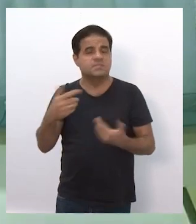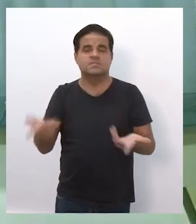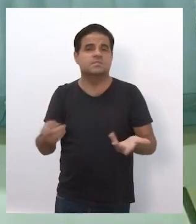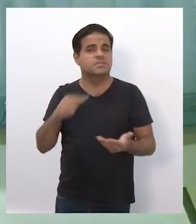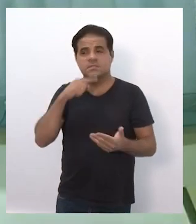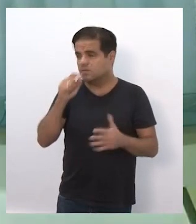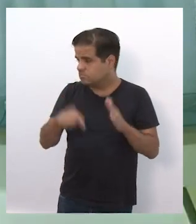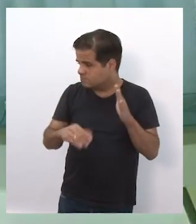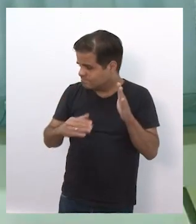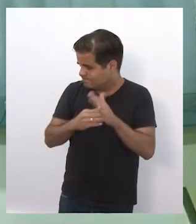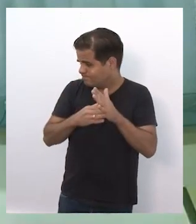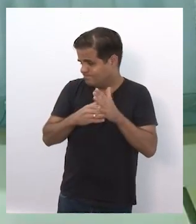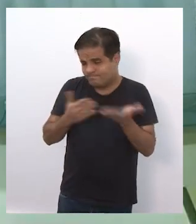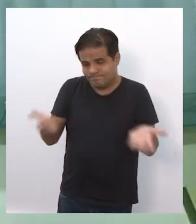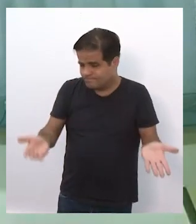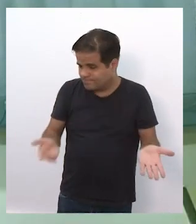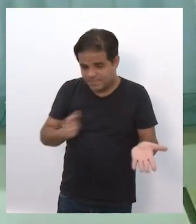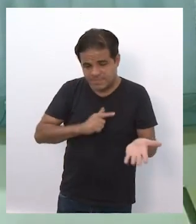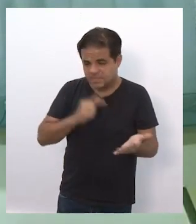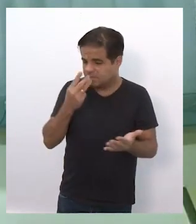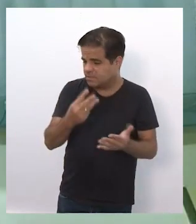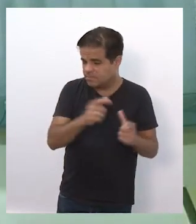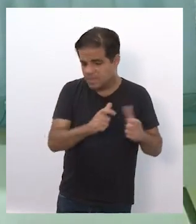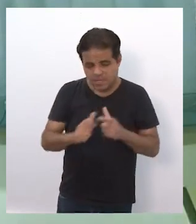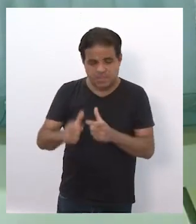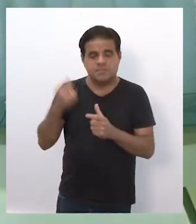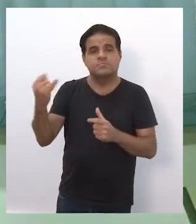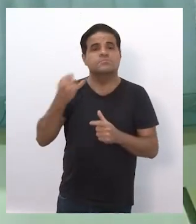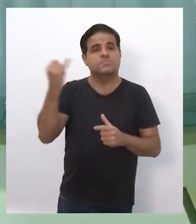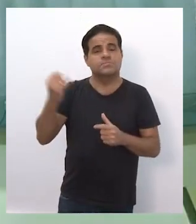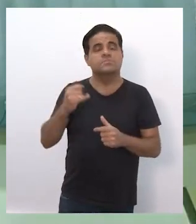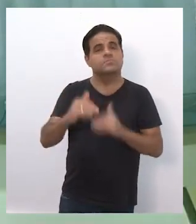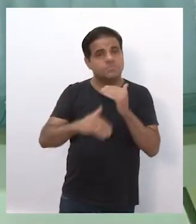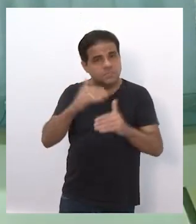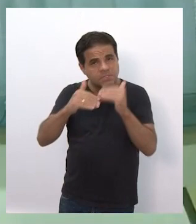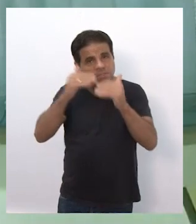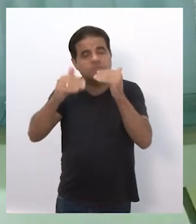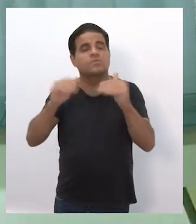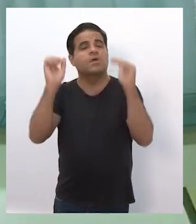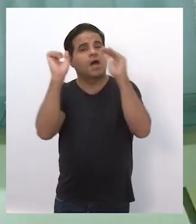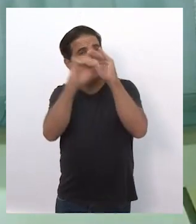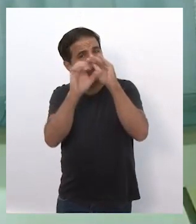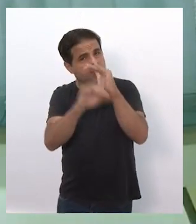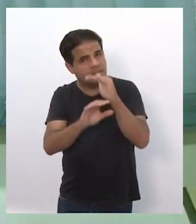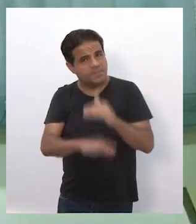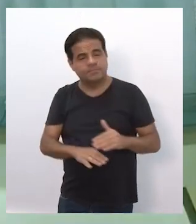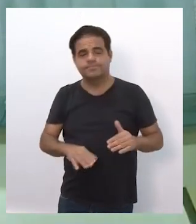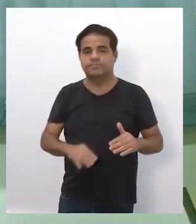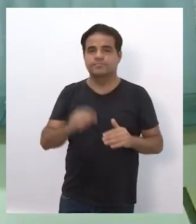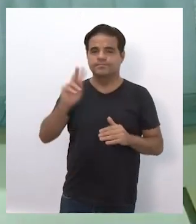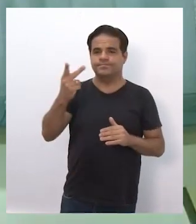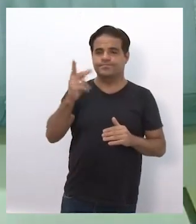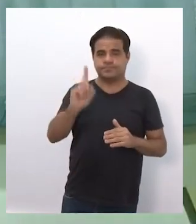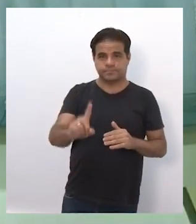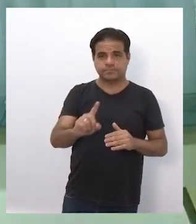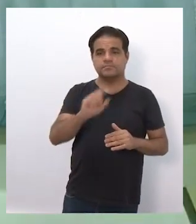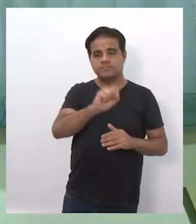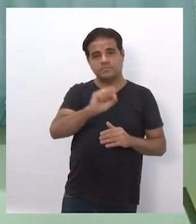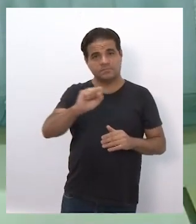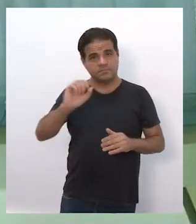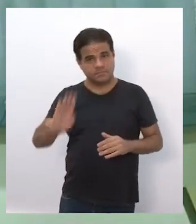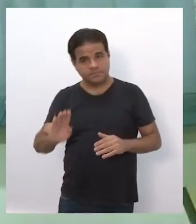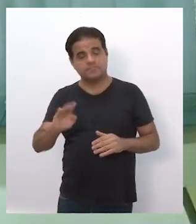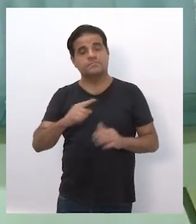não vai funcionar. Então, nós temos ali 3 peças importantes: processador, armazenamento, no caso HD, o que é o SSD, né, que